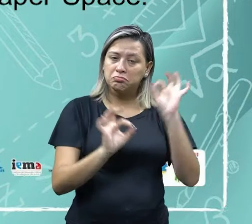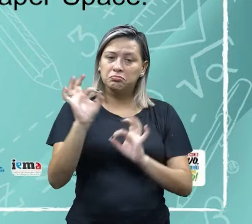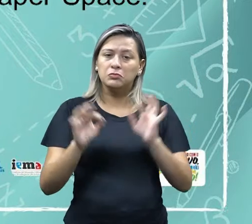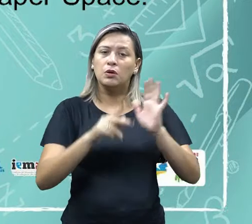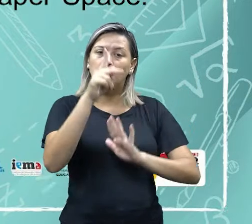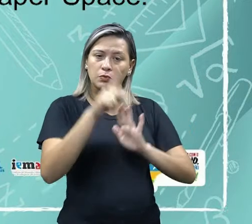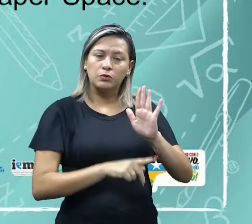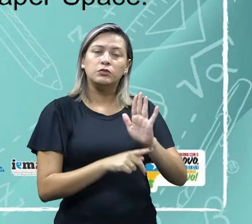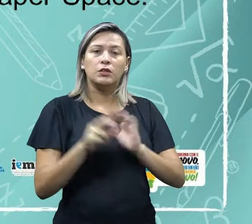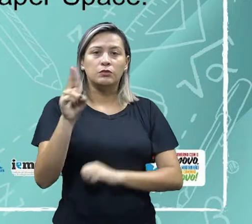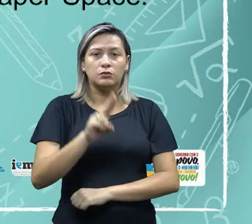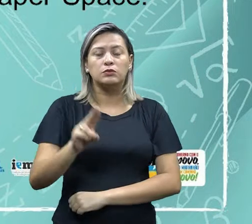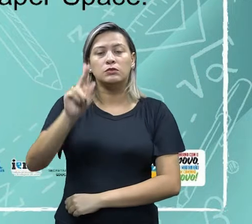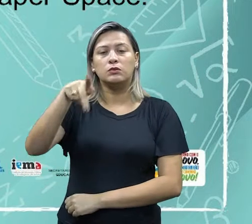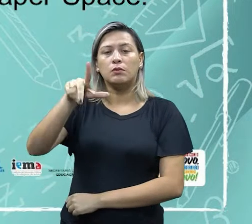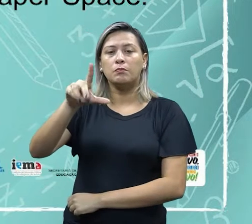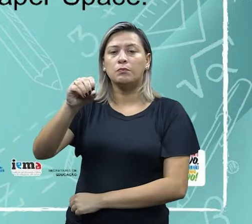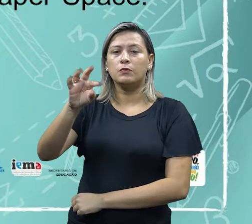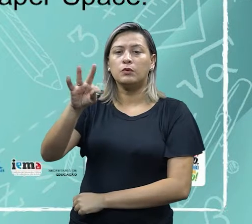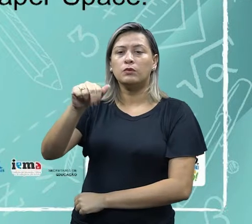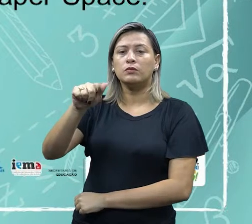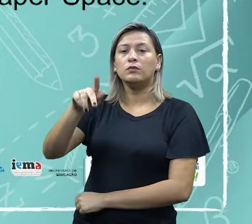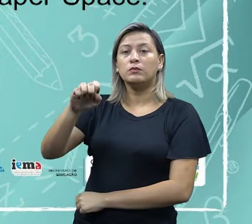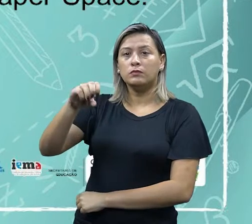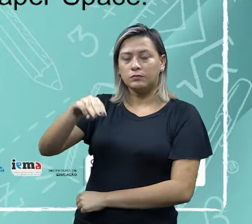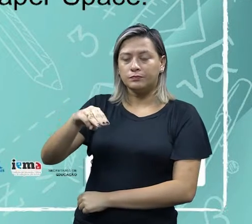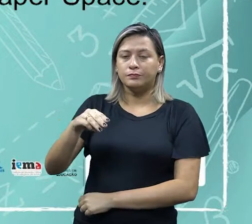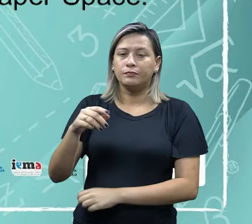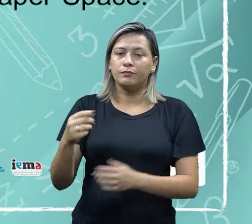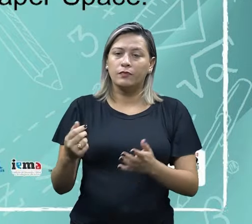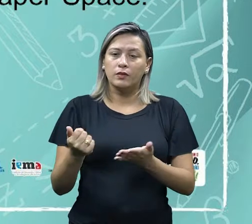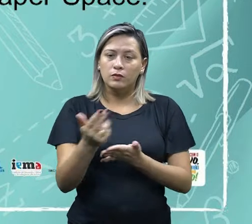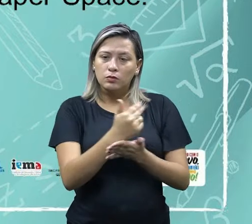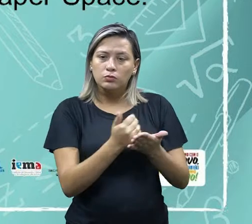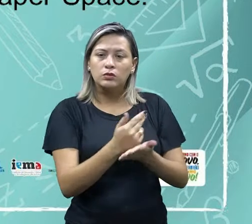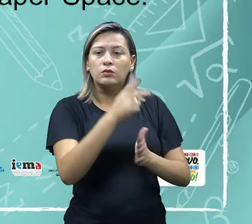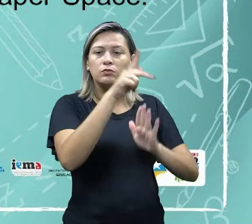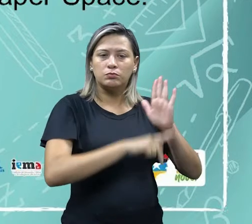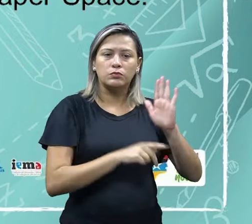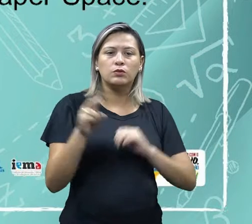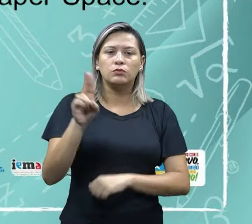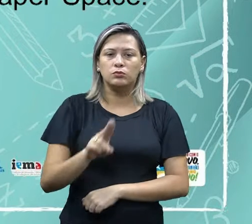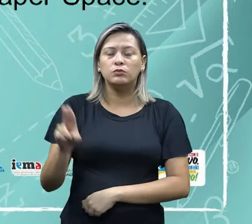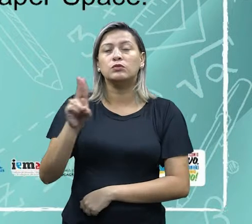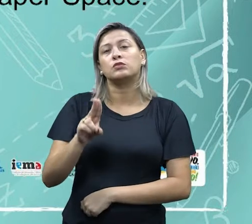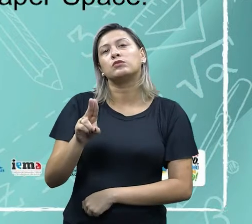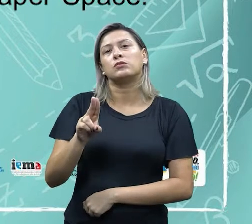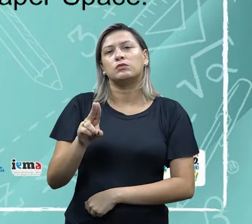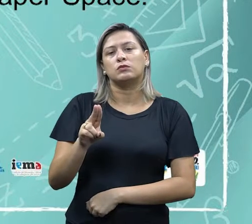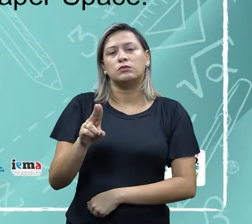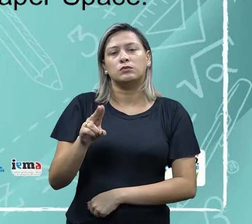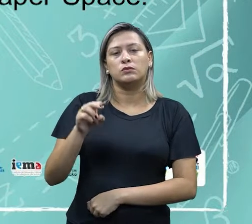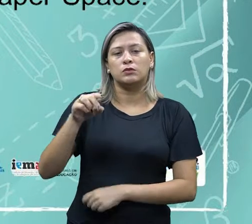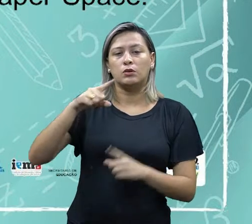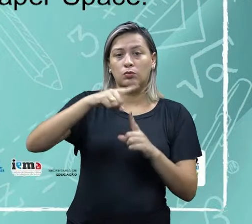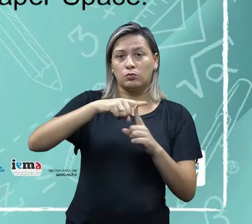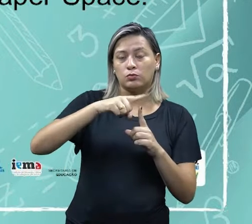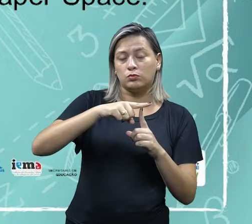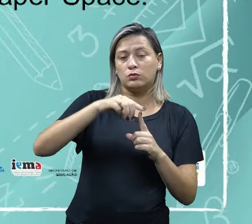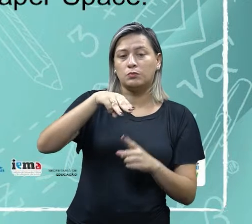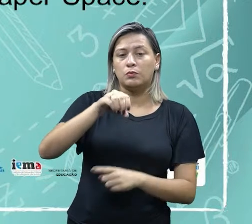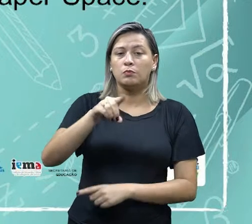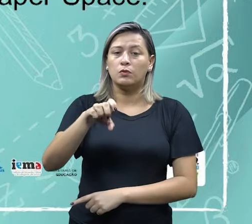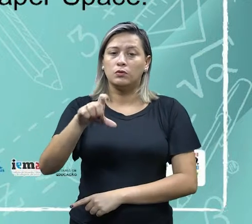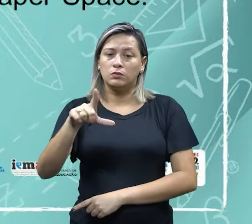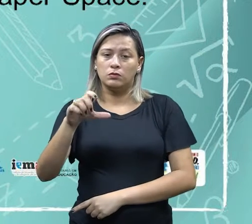um projeto para a plotagem. O desenho dos projetos é sempre feito no Model Space, mas nesta